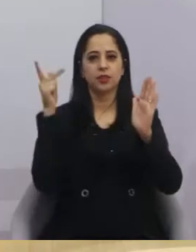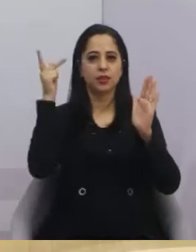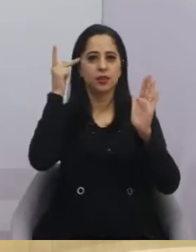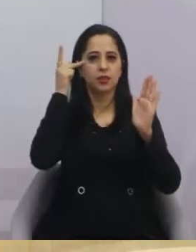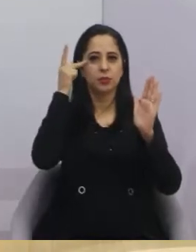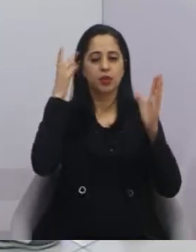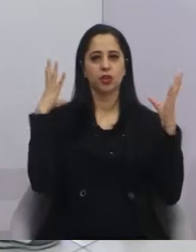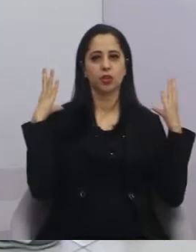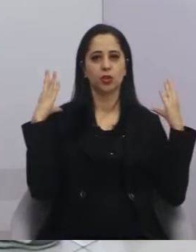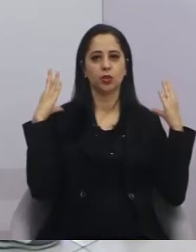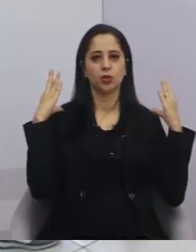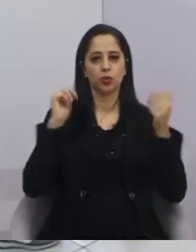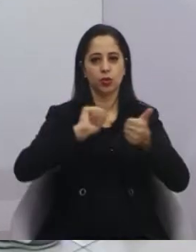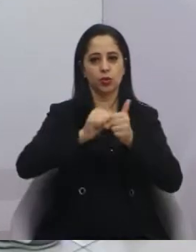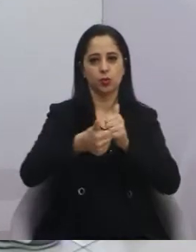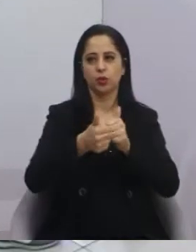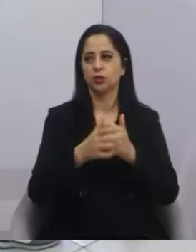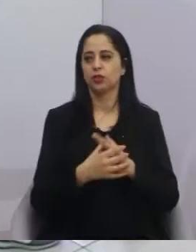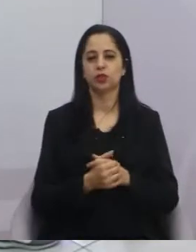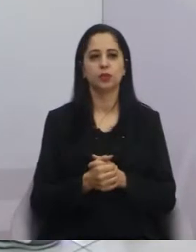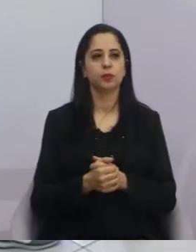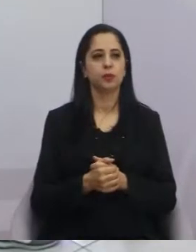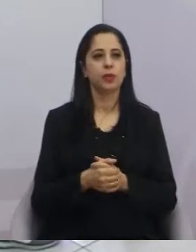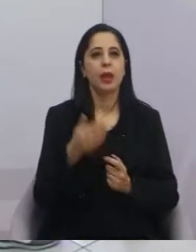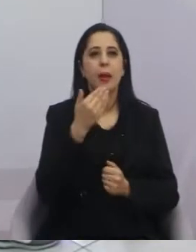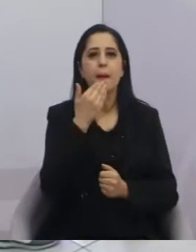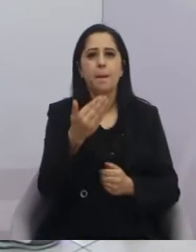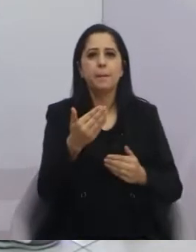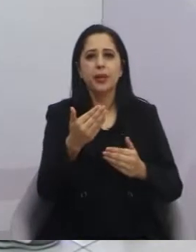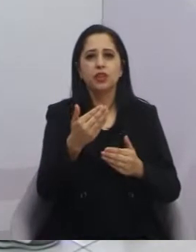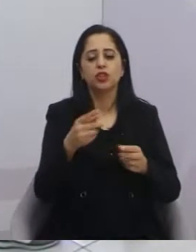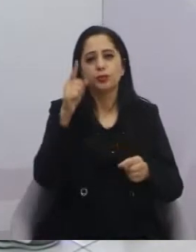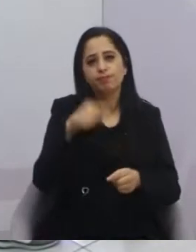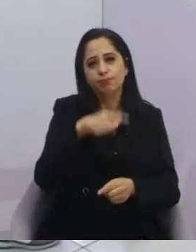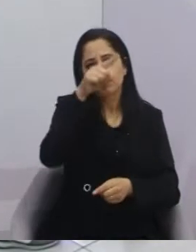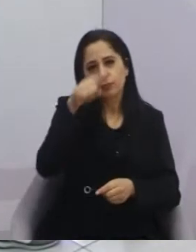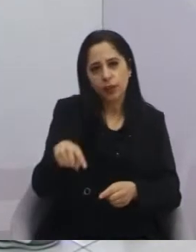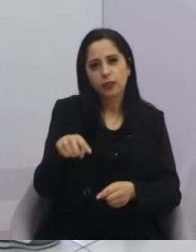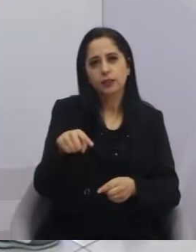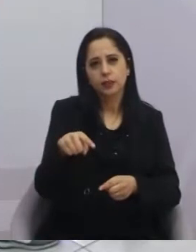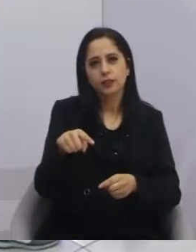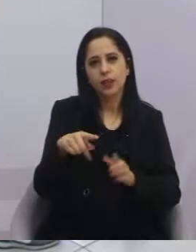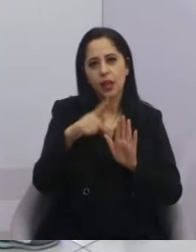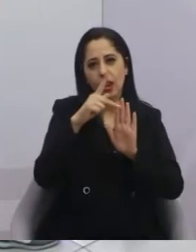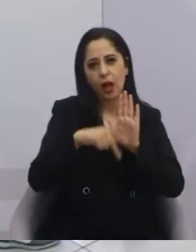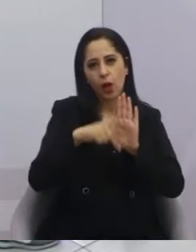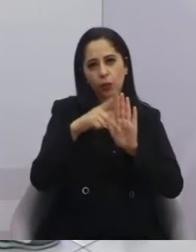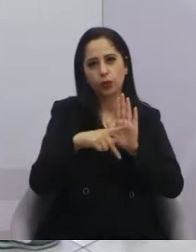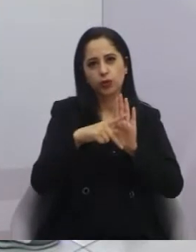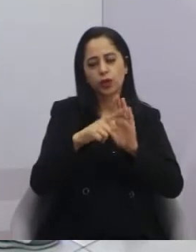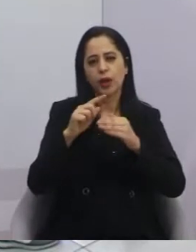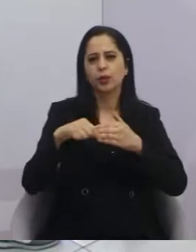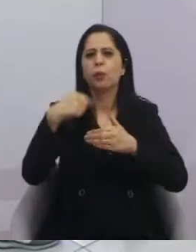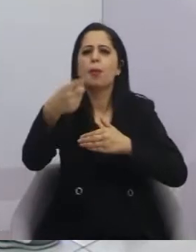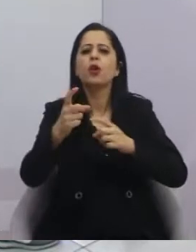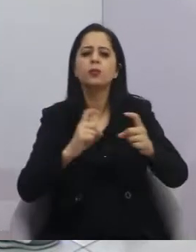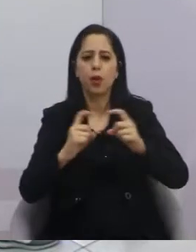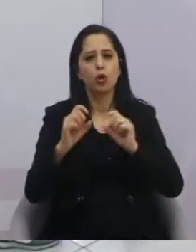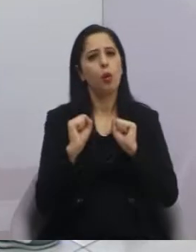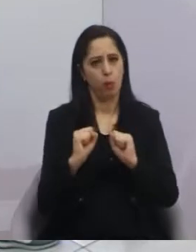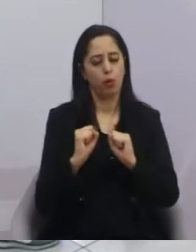eu gostaria de pedir o adiamento desse projeto para a próxima sessão, por favor.